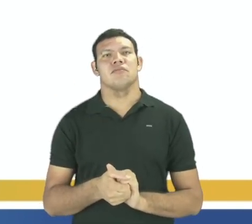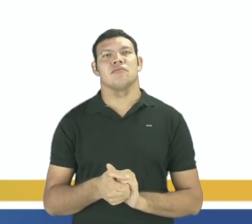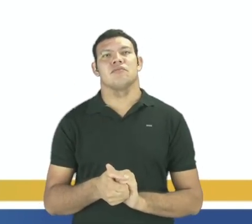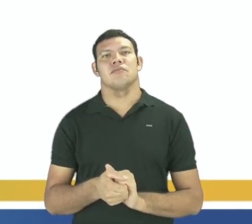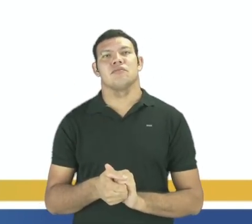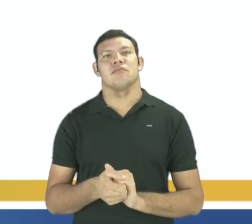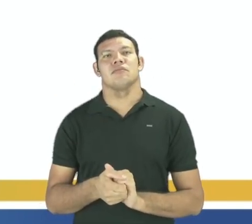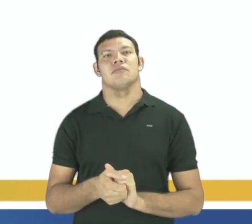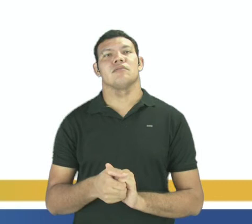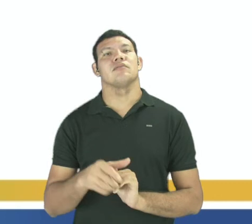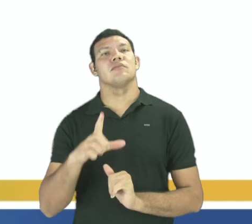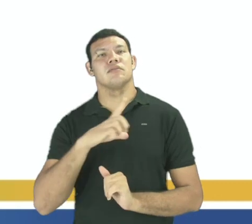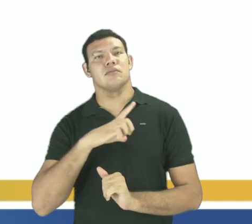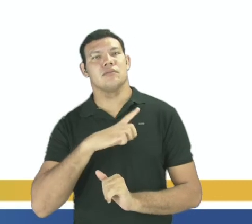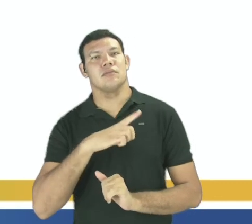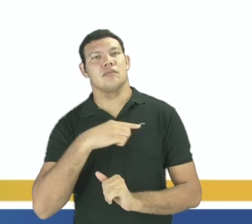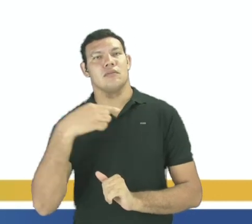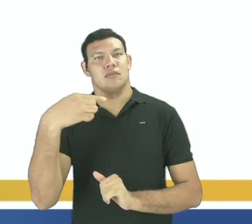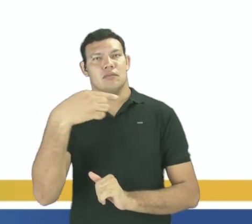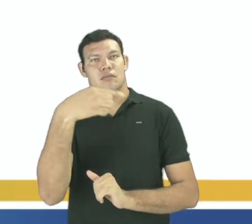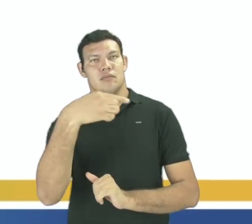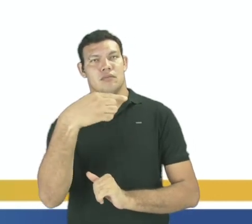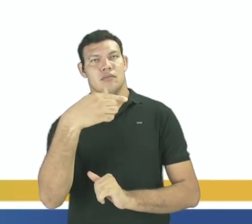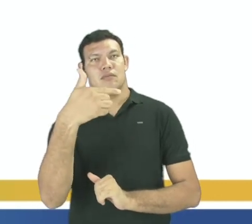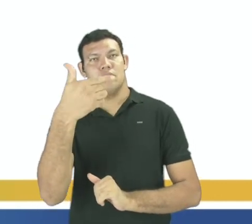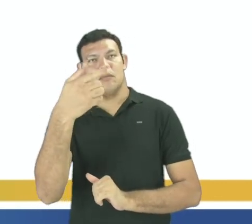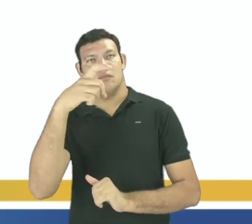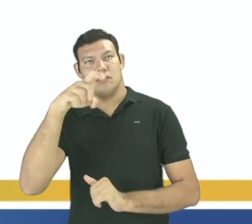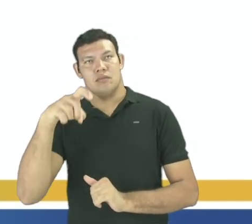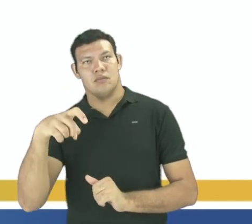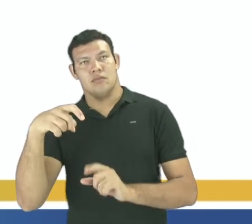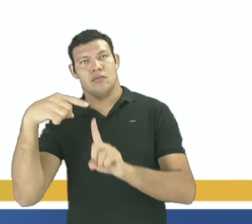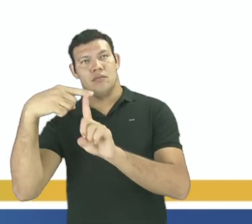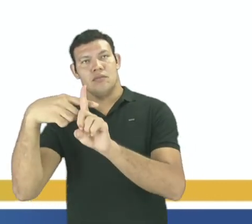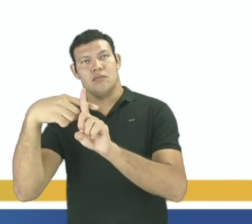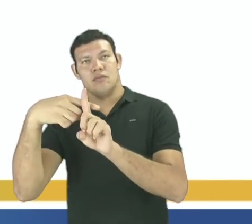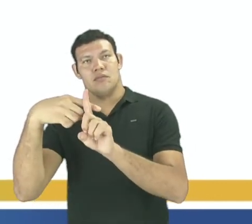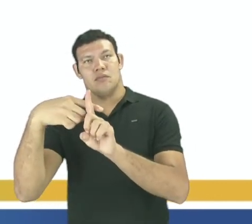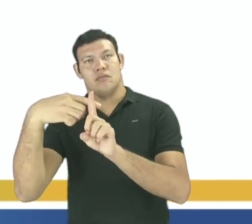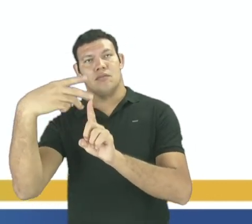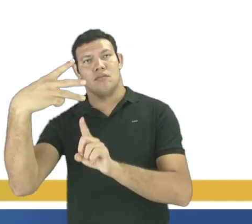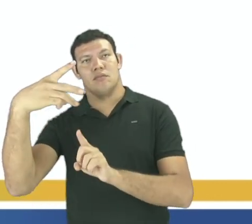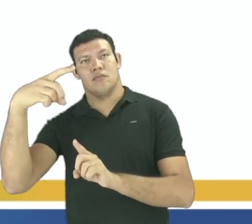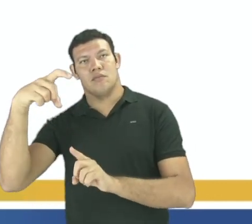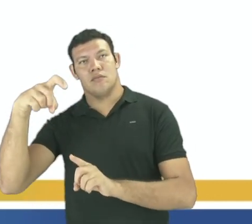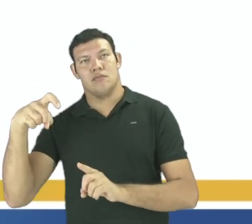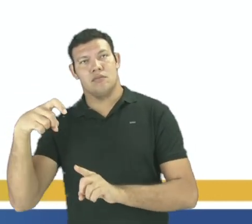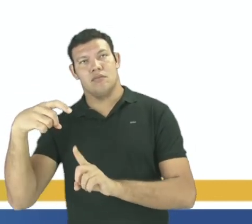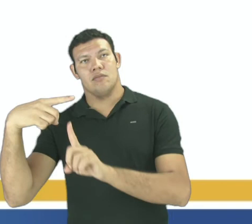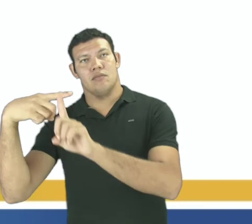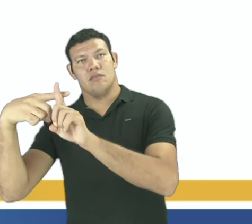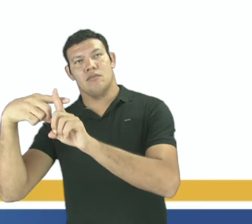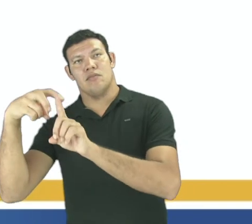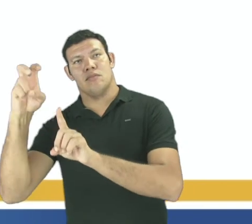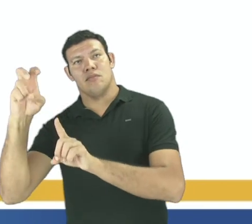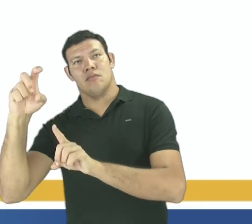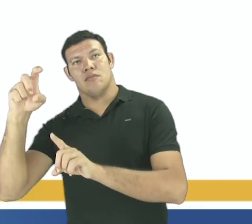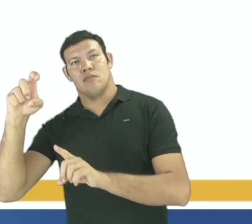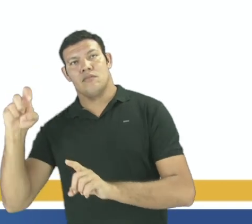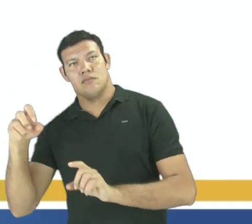grau 1. Então, ficará menos 2x mais 3x mais 5. Então, observe que todos os polinômios têm grau 1. Então,